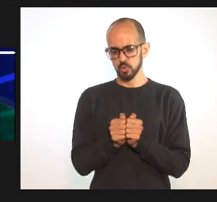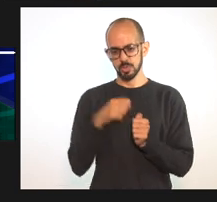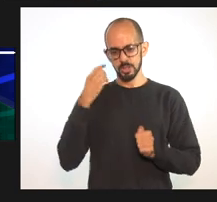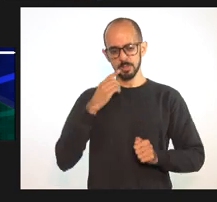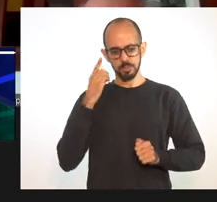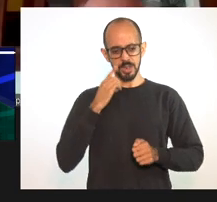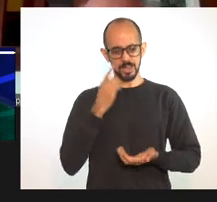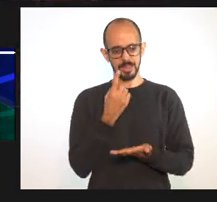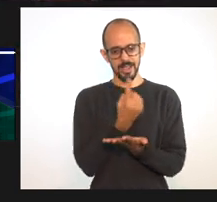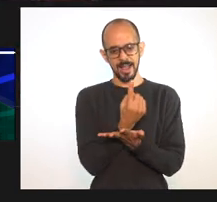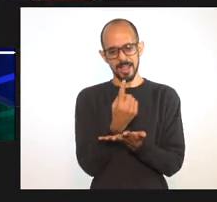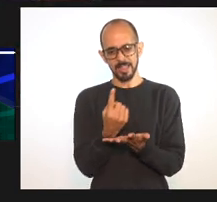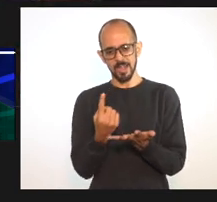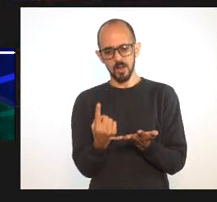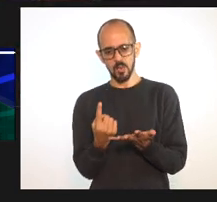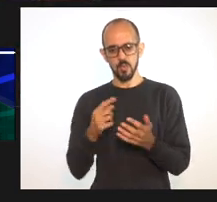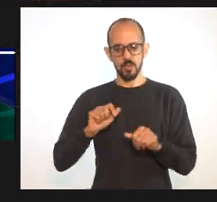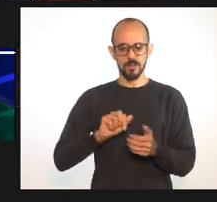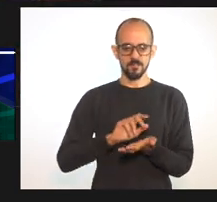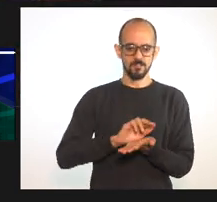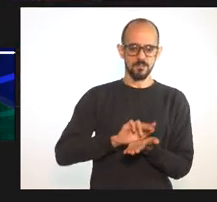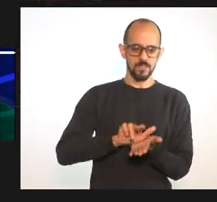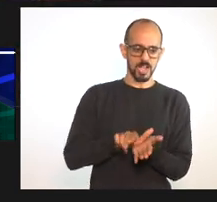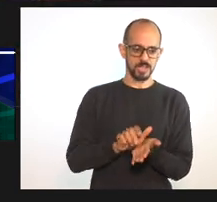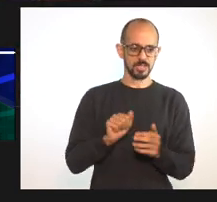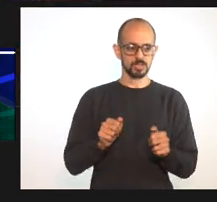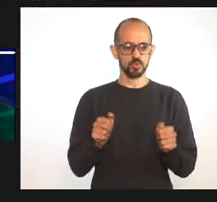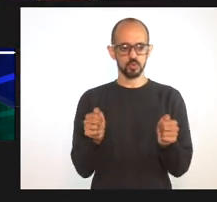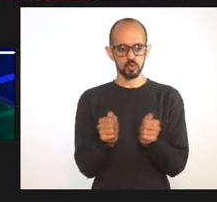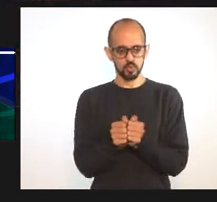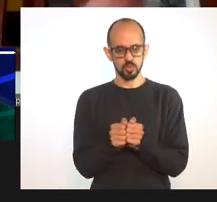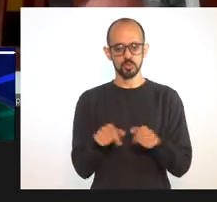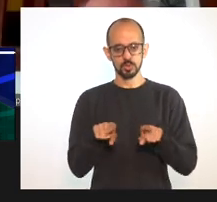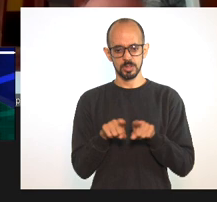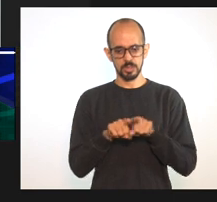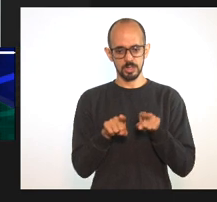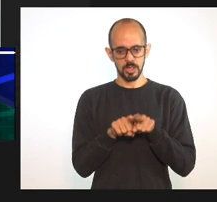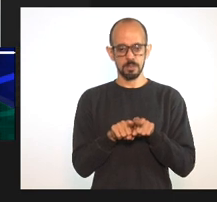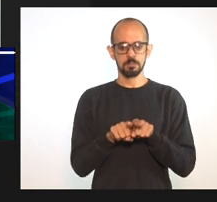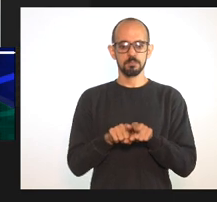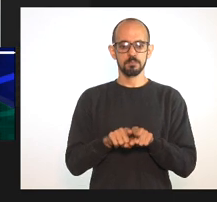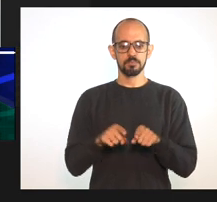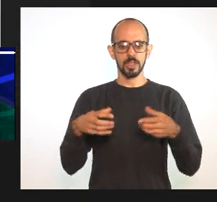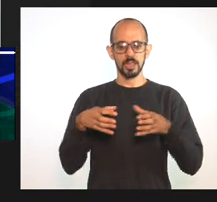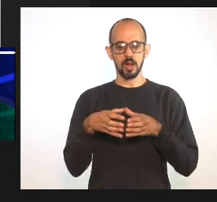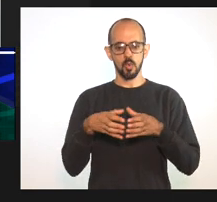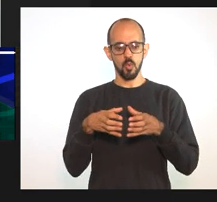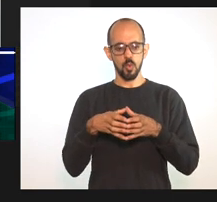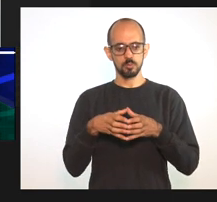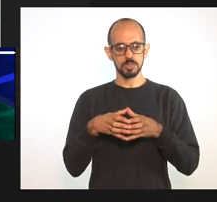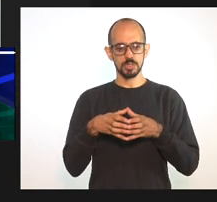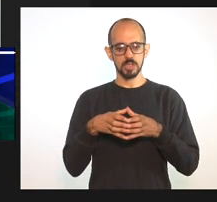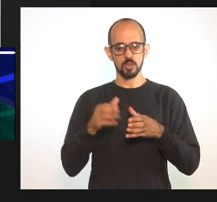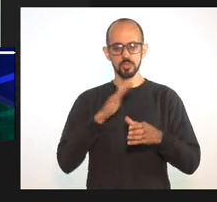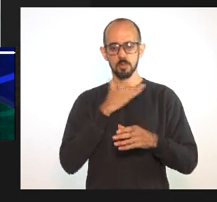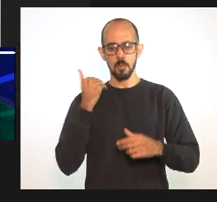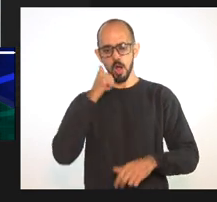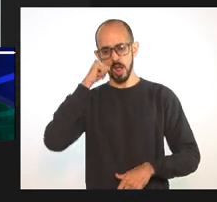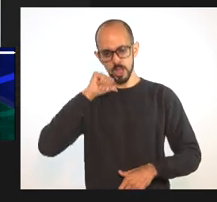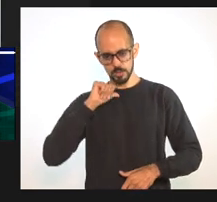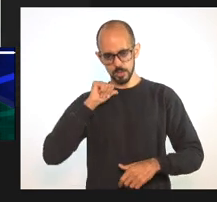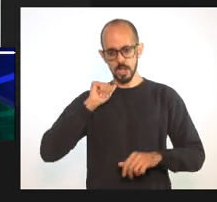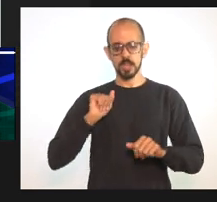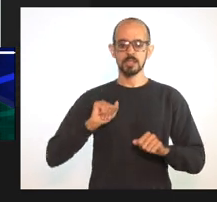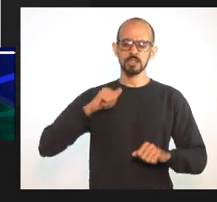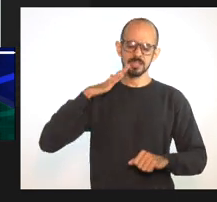deputada Rejane, várias outras da CPI do feminicídio, e a gente sabe, sente, né, como mulheres, o